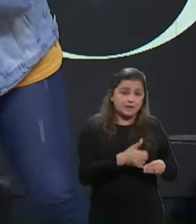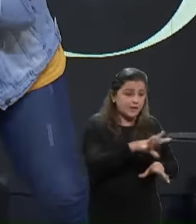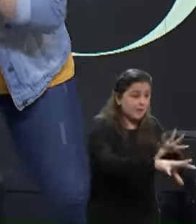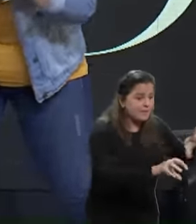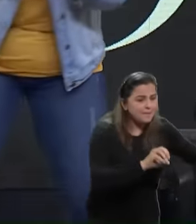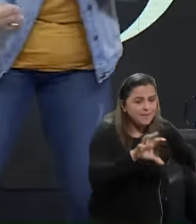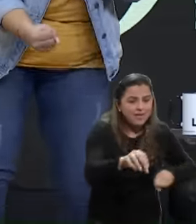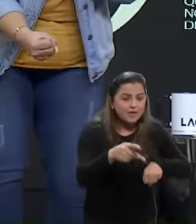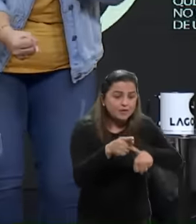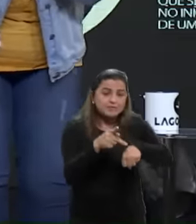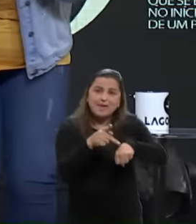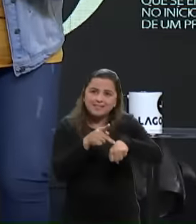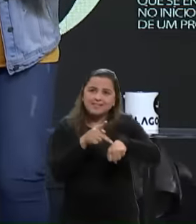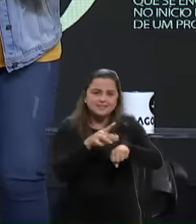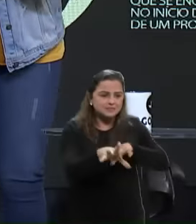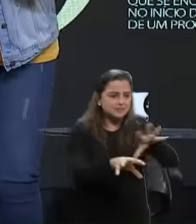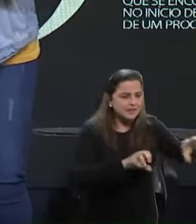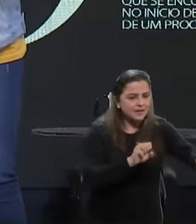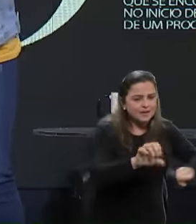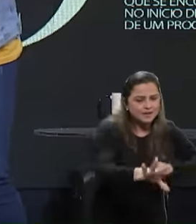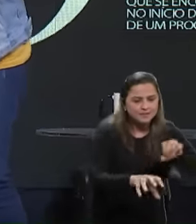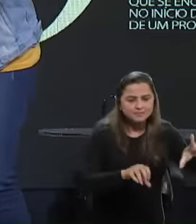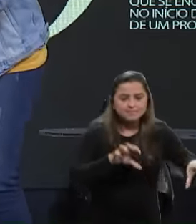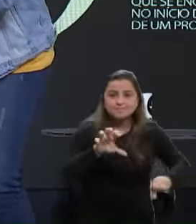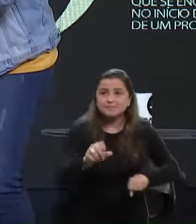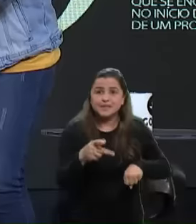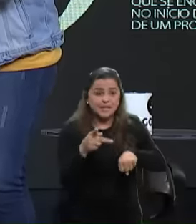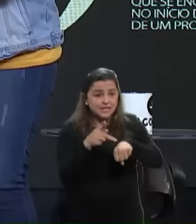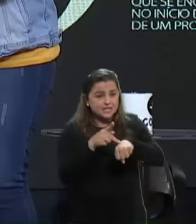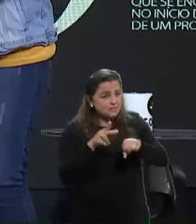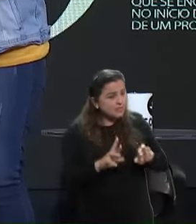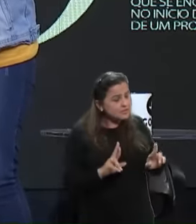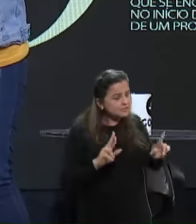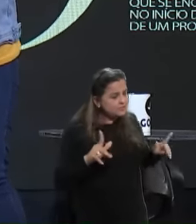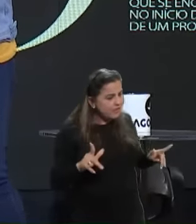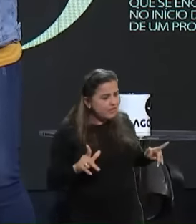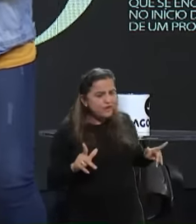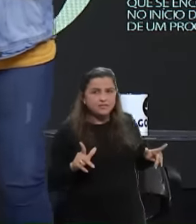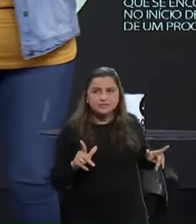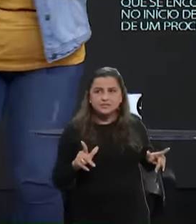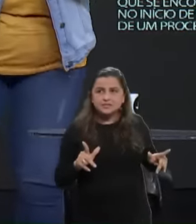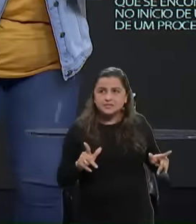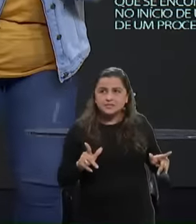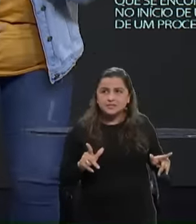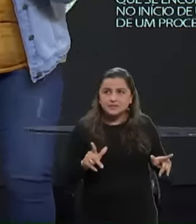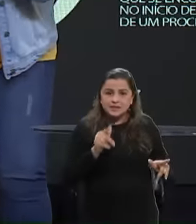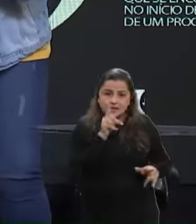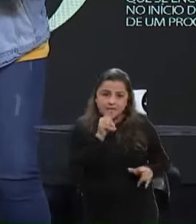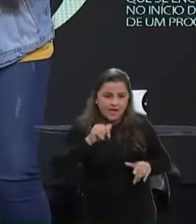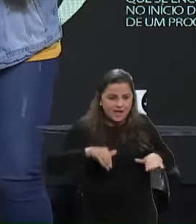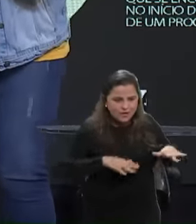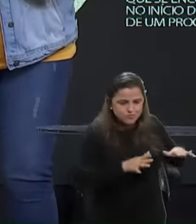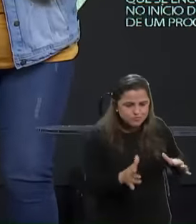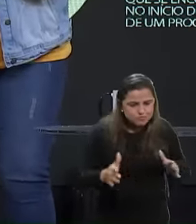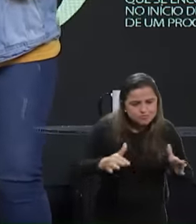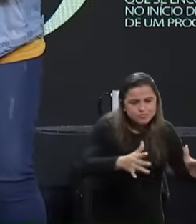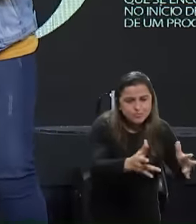E começou a pegar pedras. E as pedras eram diferentes. Só que o fluir era o mesmo.